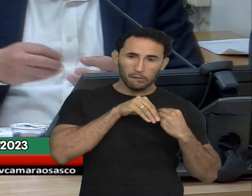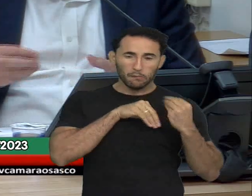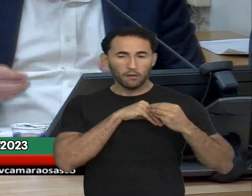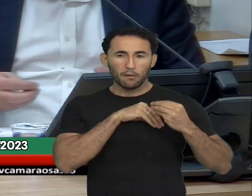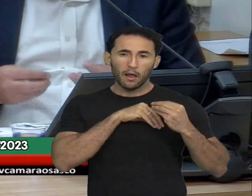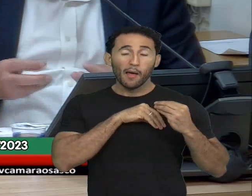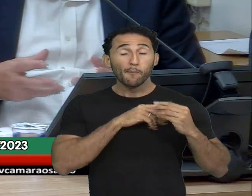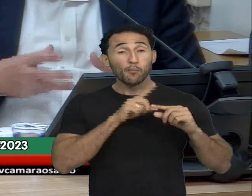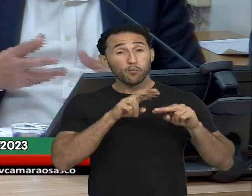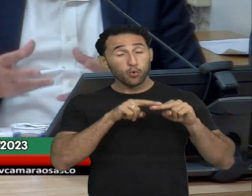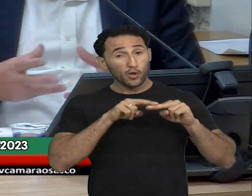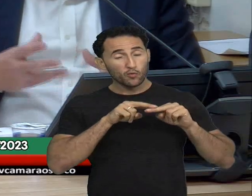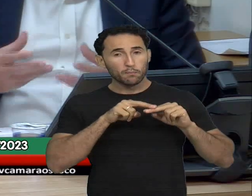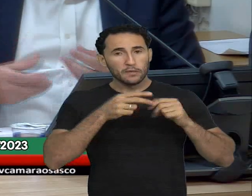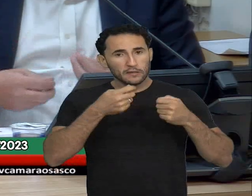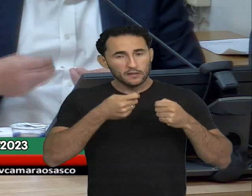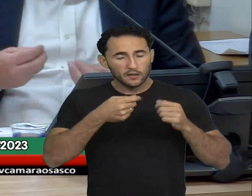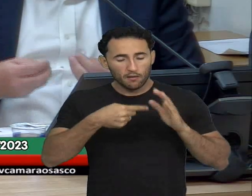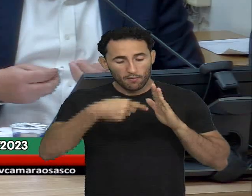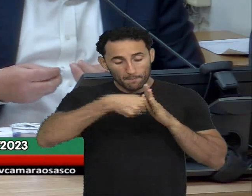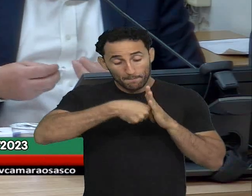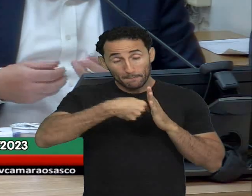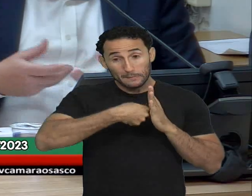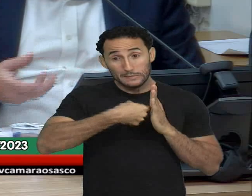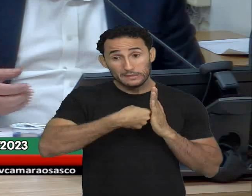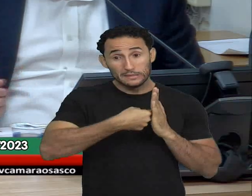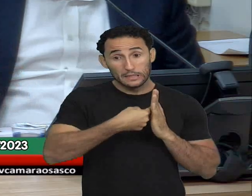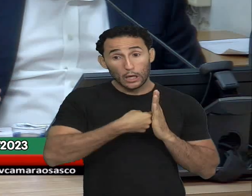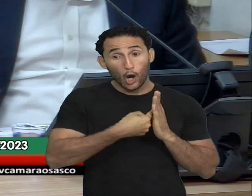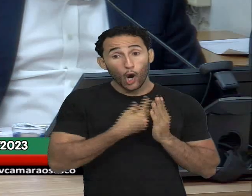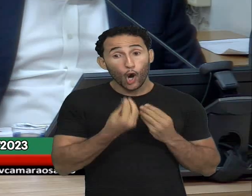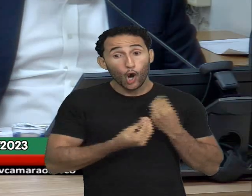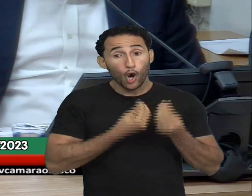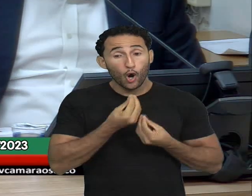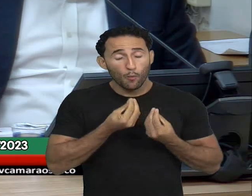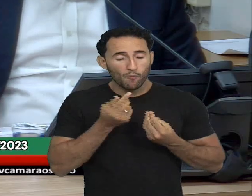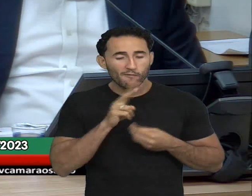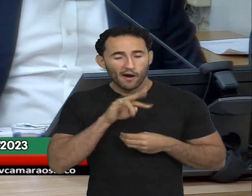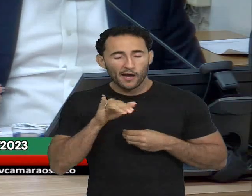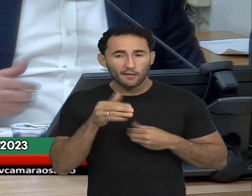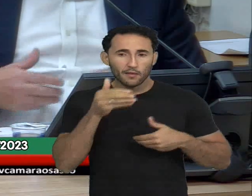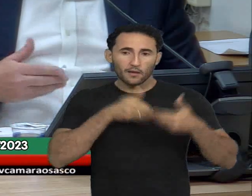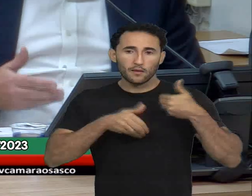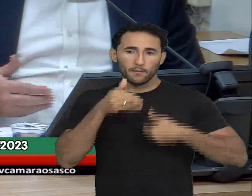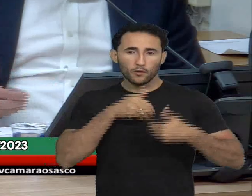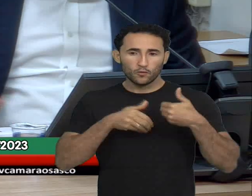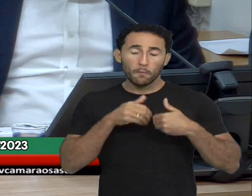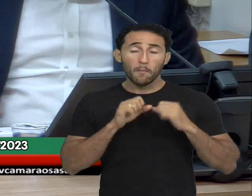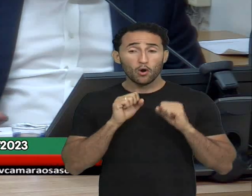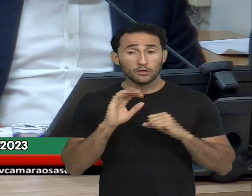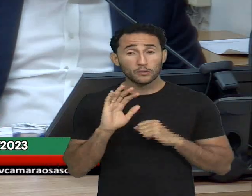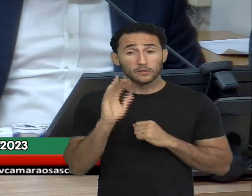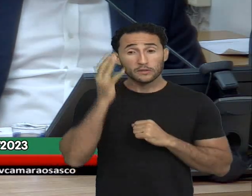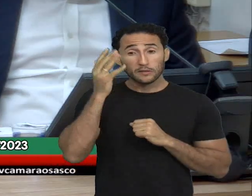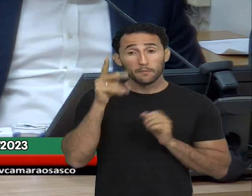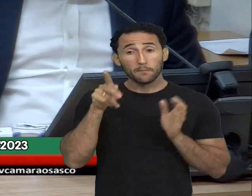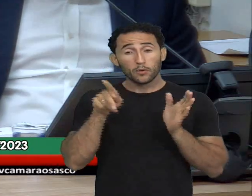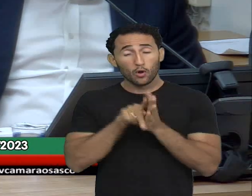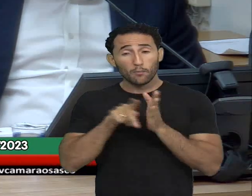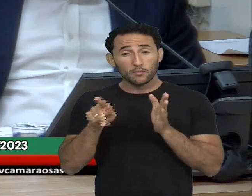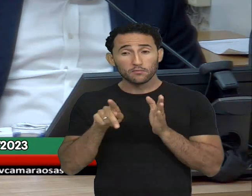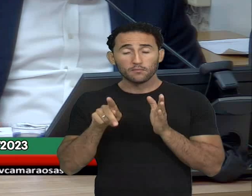precisa fazer um estudo para ver como a gente vai abordar essa criança. Que também pode ser por via